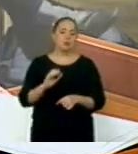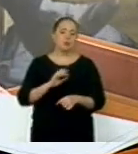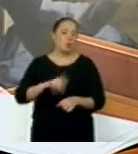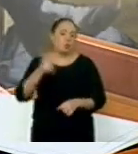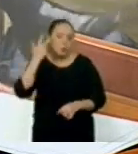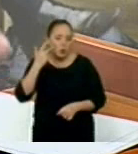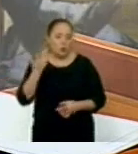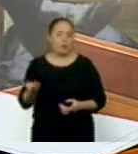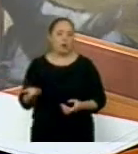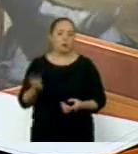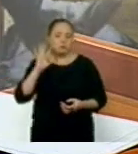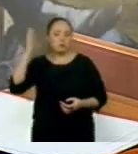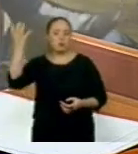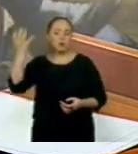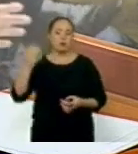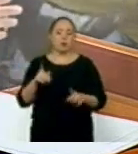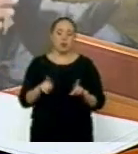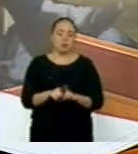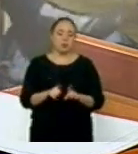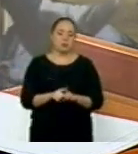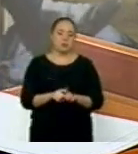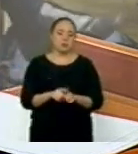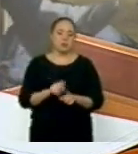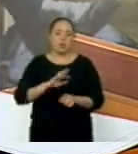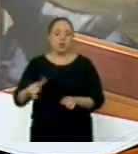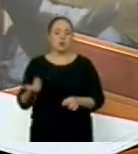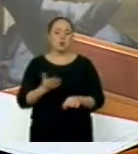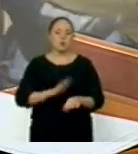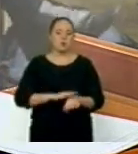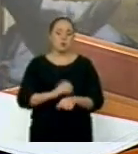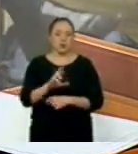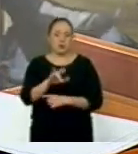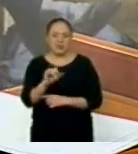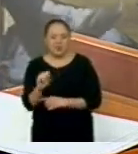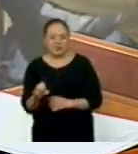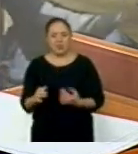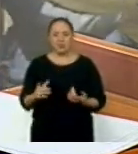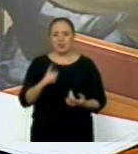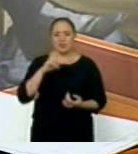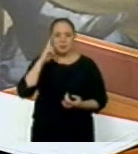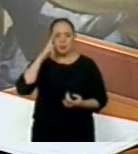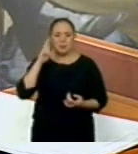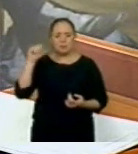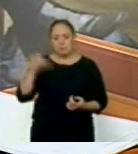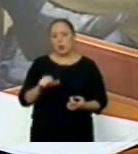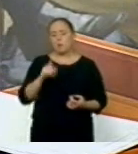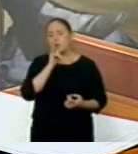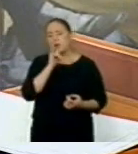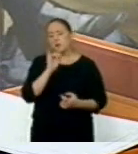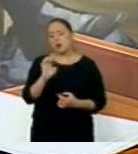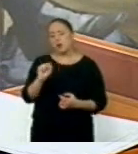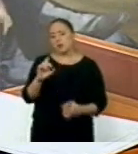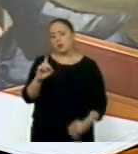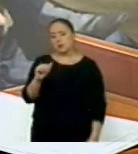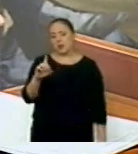nem mesmo nas denominadas situações constitucionais de crise, em que se tem a hipótese mais extrema, que é a decretação do estado de sítio,